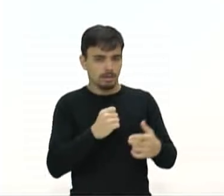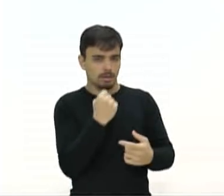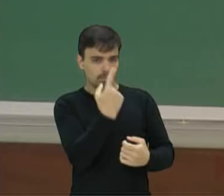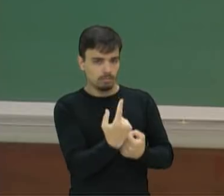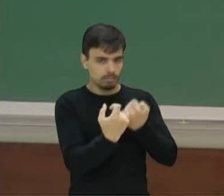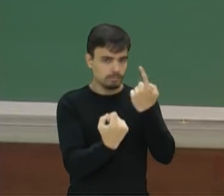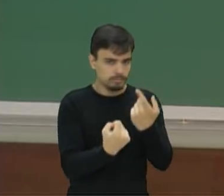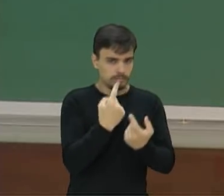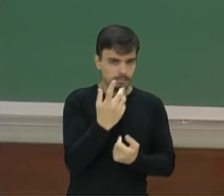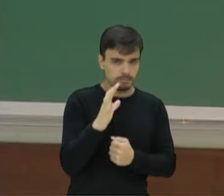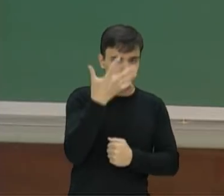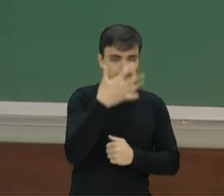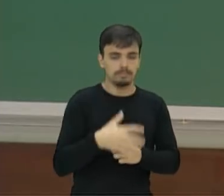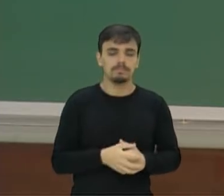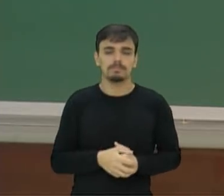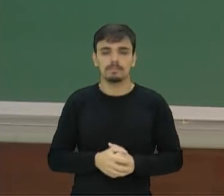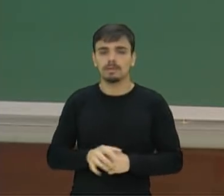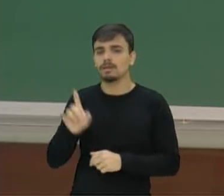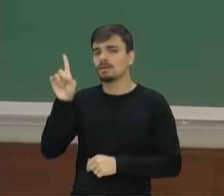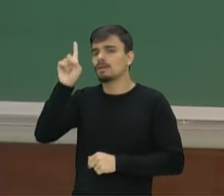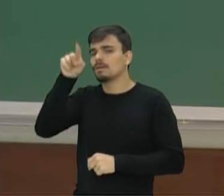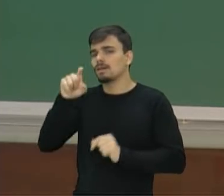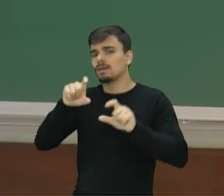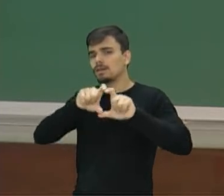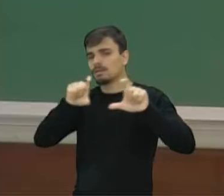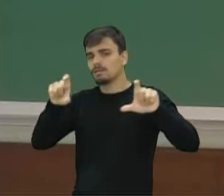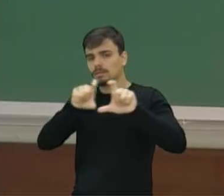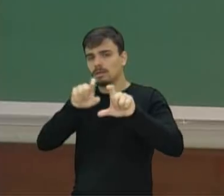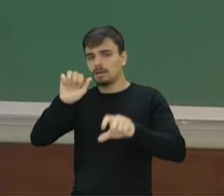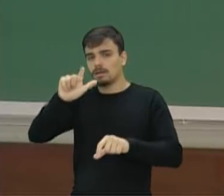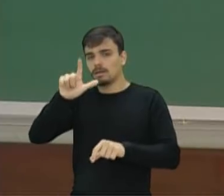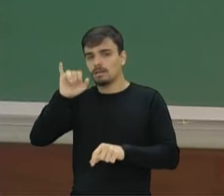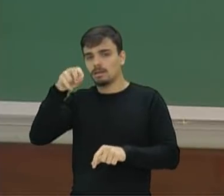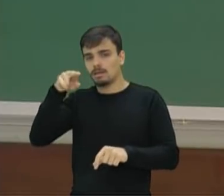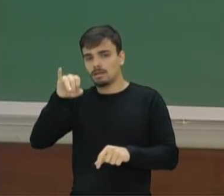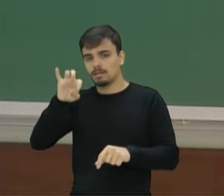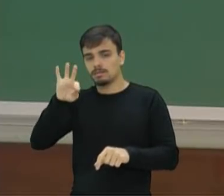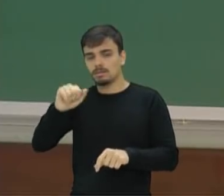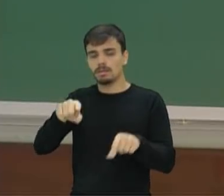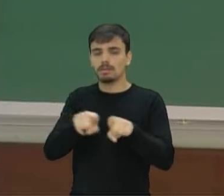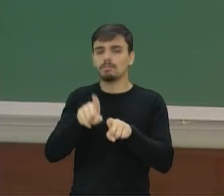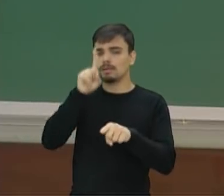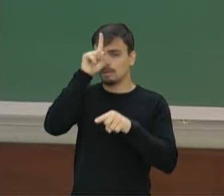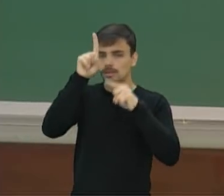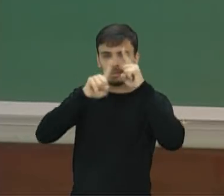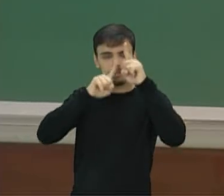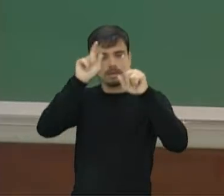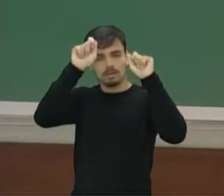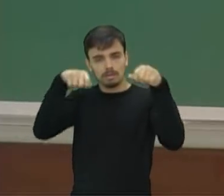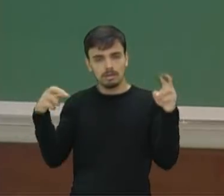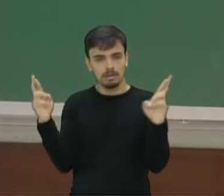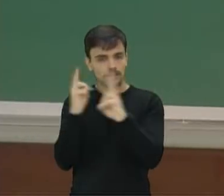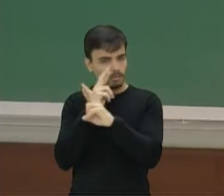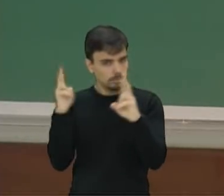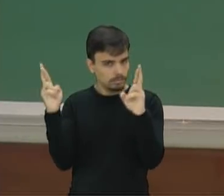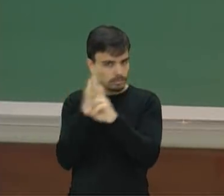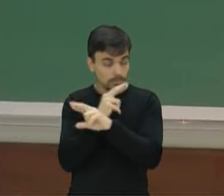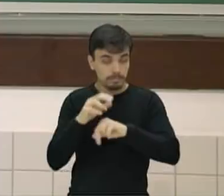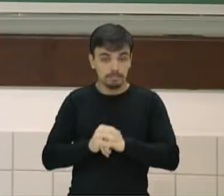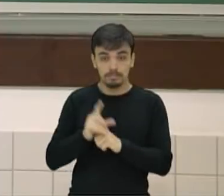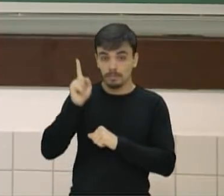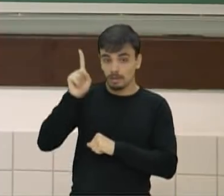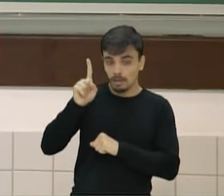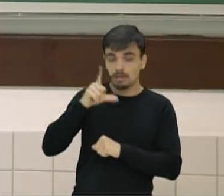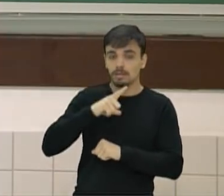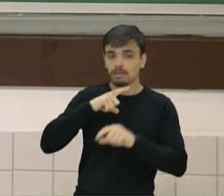casos. Então, esse é um trecho do Alienista e essa é a ideia que a gente pode relacionar. Esse trecho fala